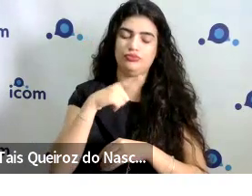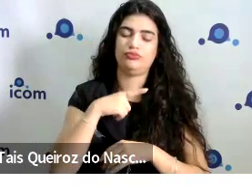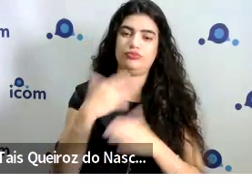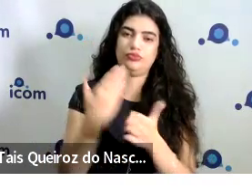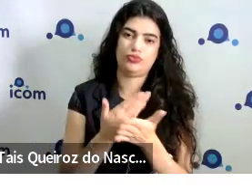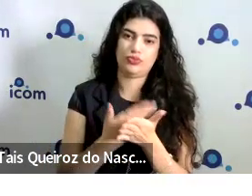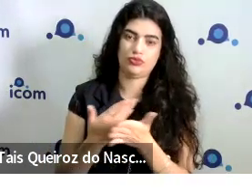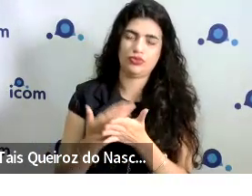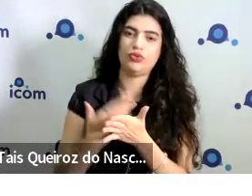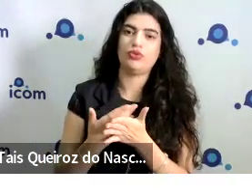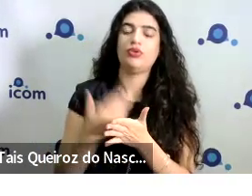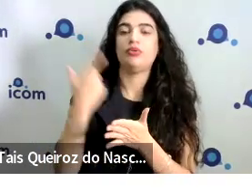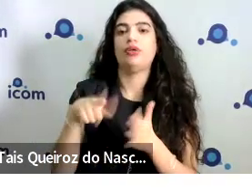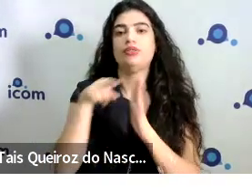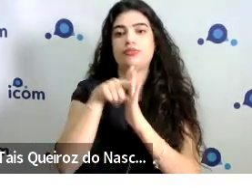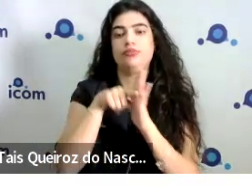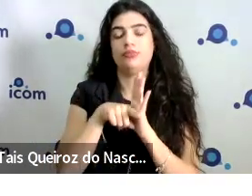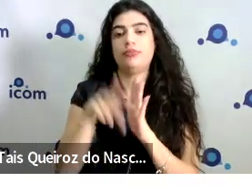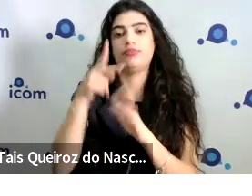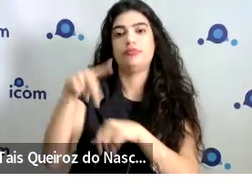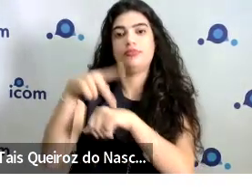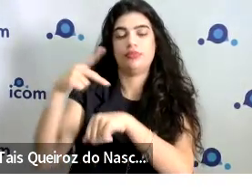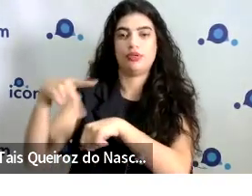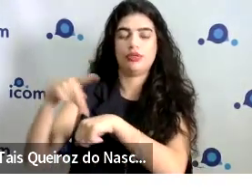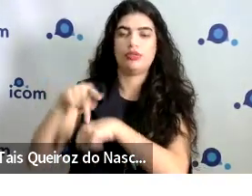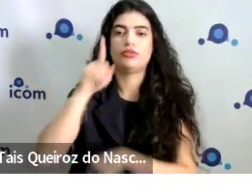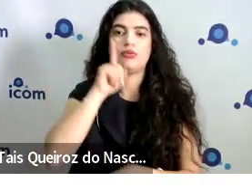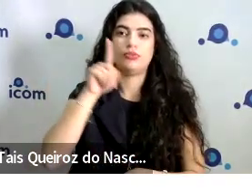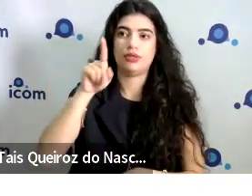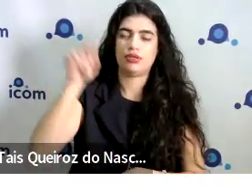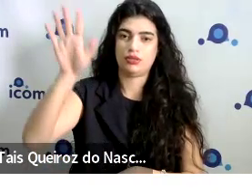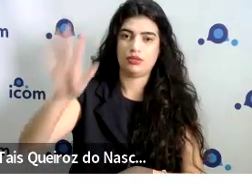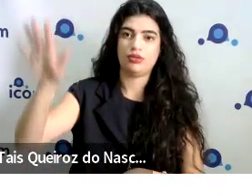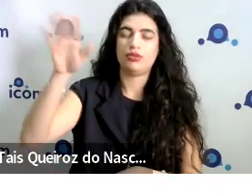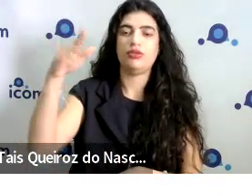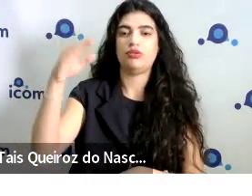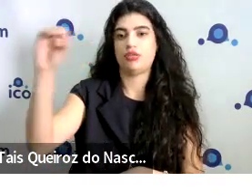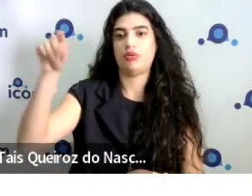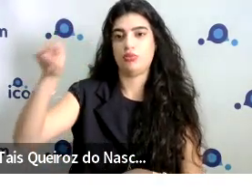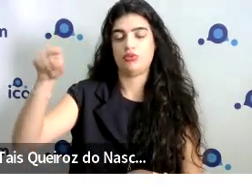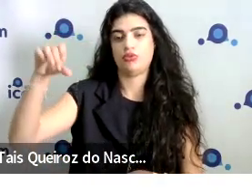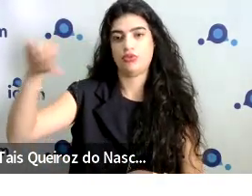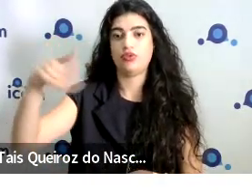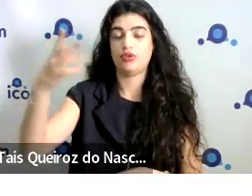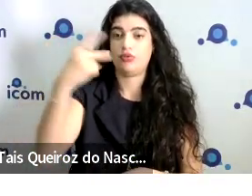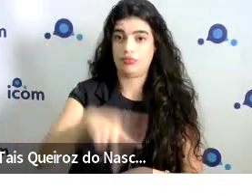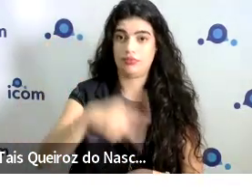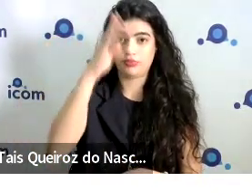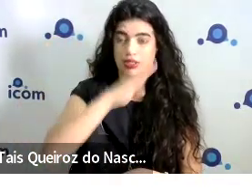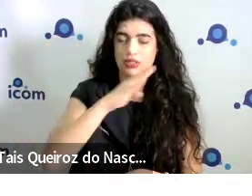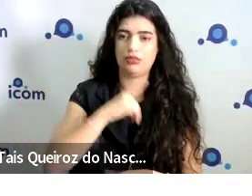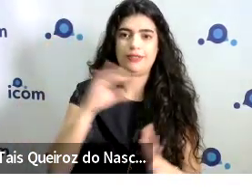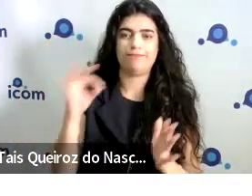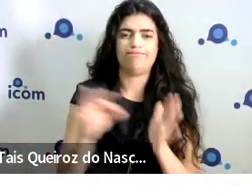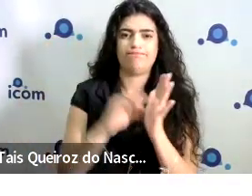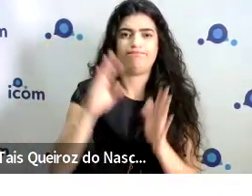estudos. E nos países da América Latina isso é 0,19. Então, realmente, o Brasil ele tem um destaque muito grande em relação ao